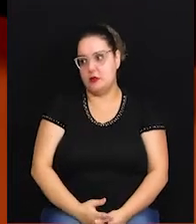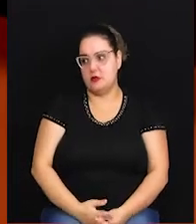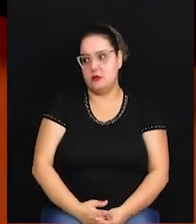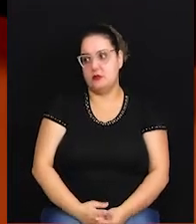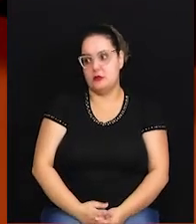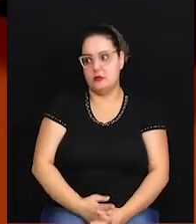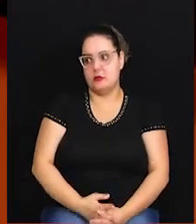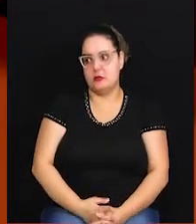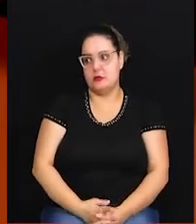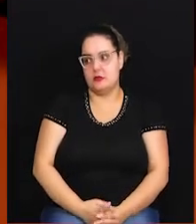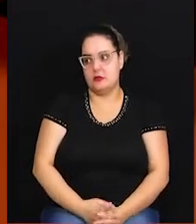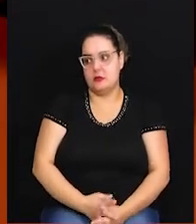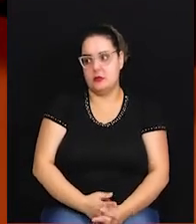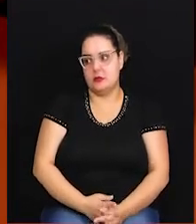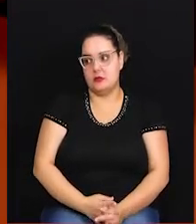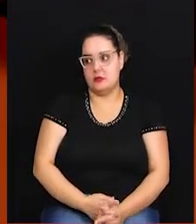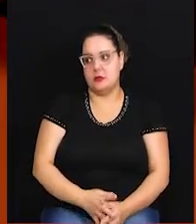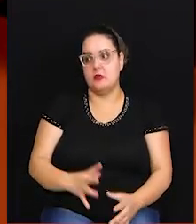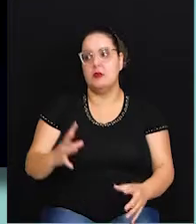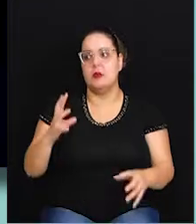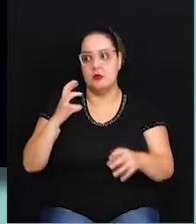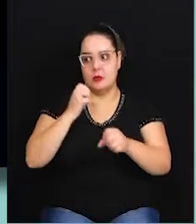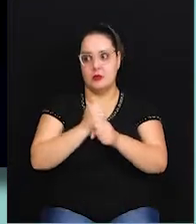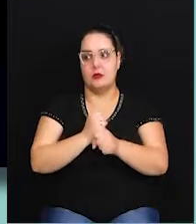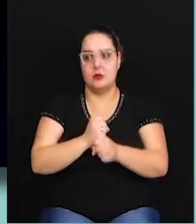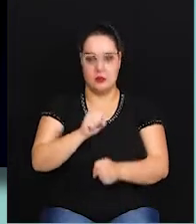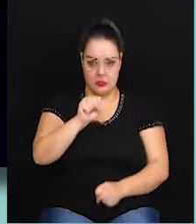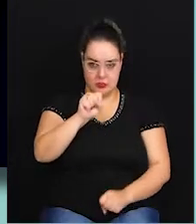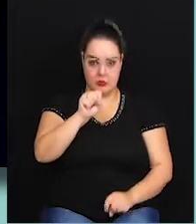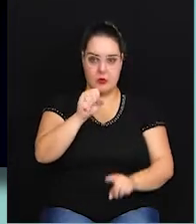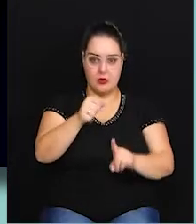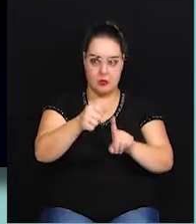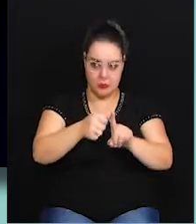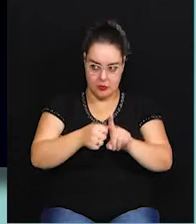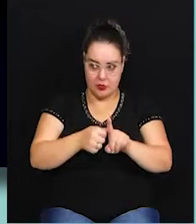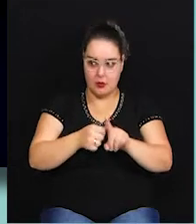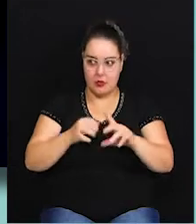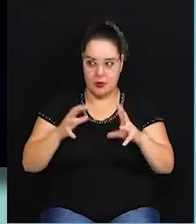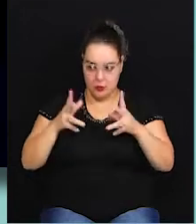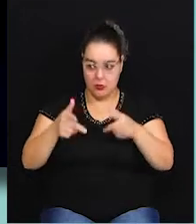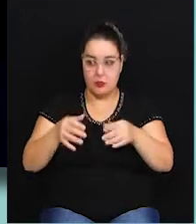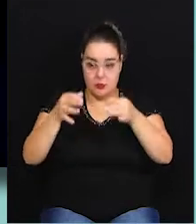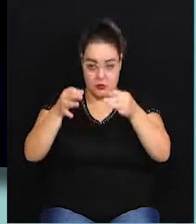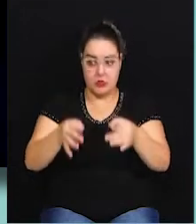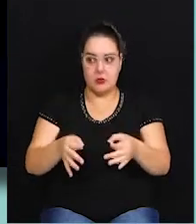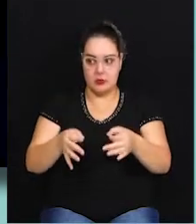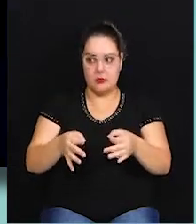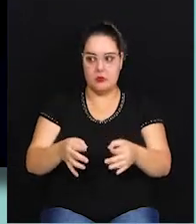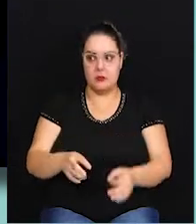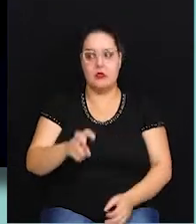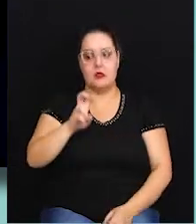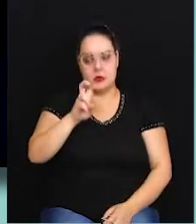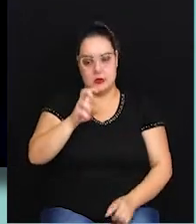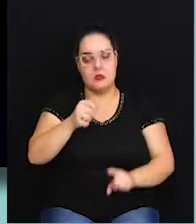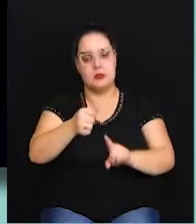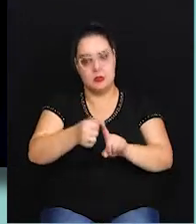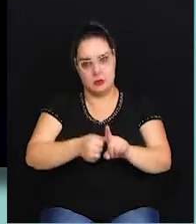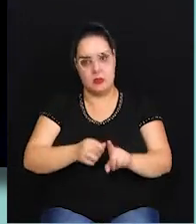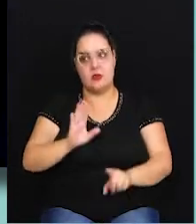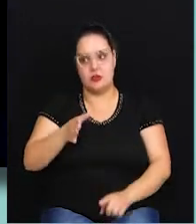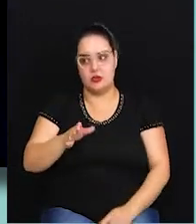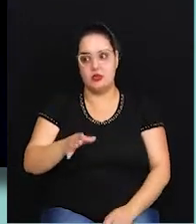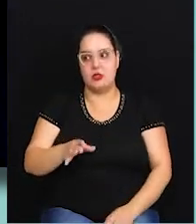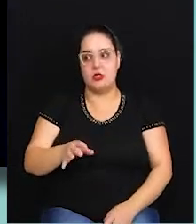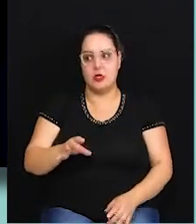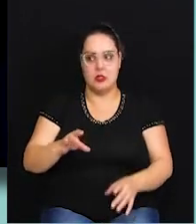menos? Ao total, foram 8 meses para estar tudo bem redondinho, mas em 5 meses as meninas